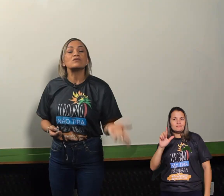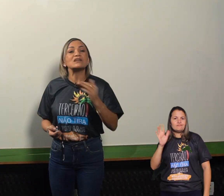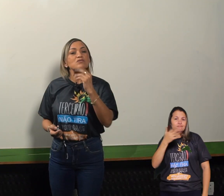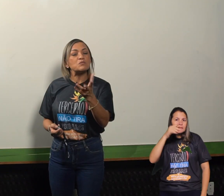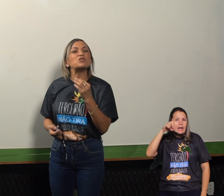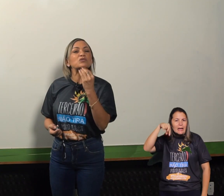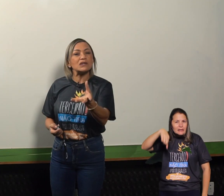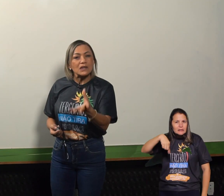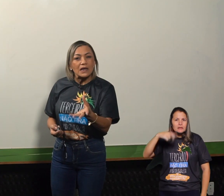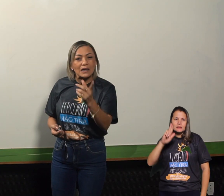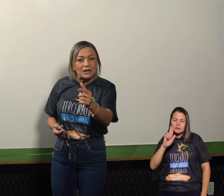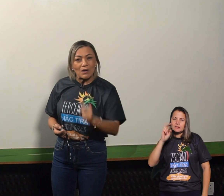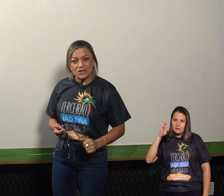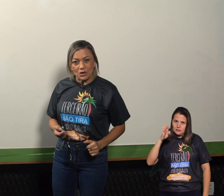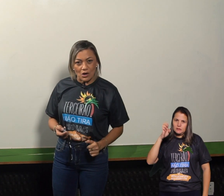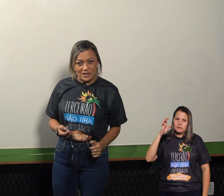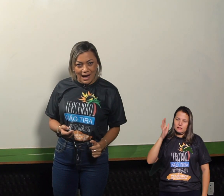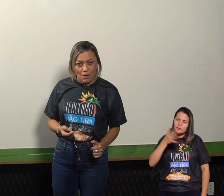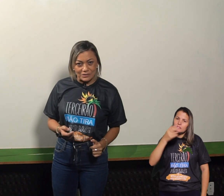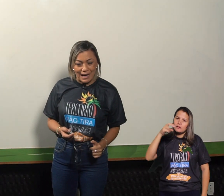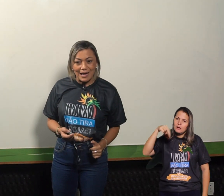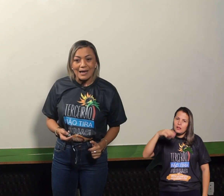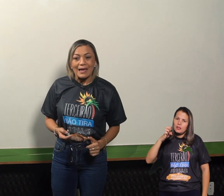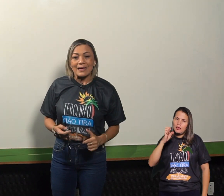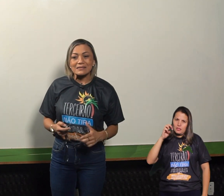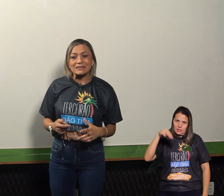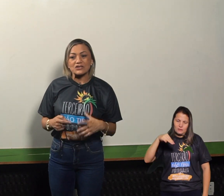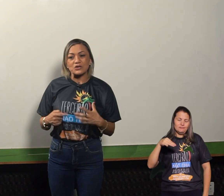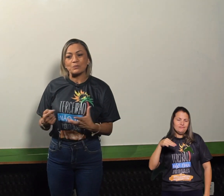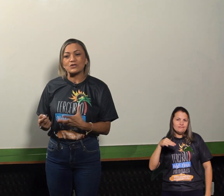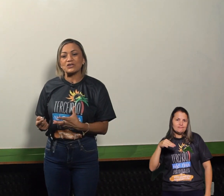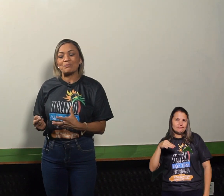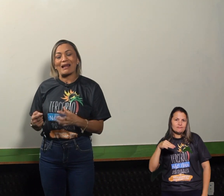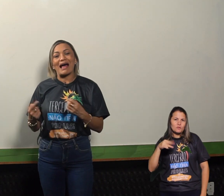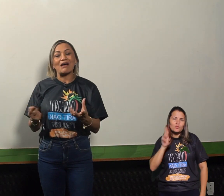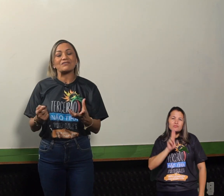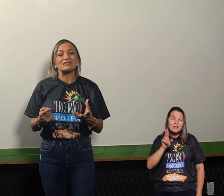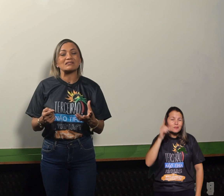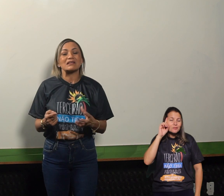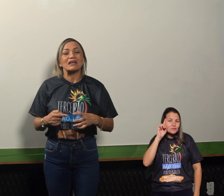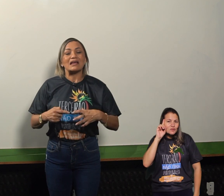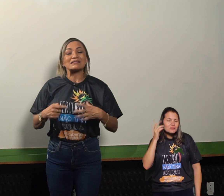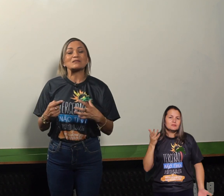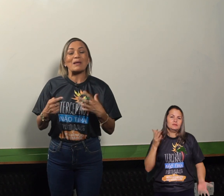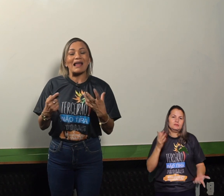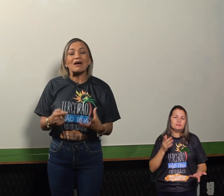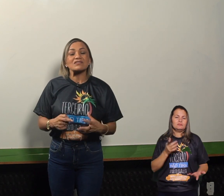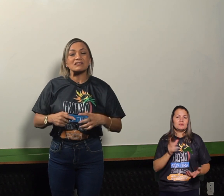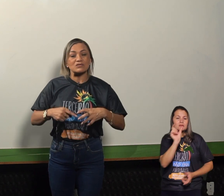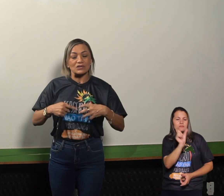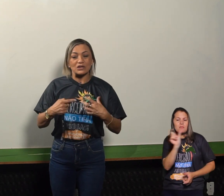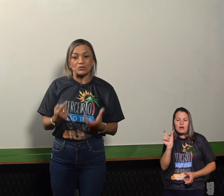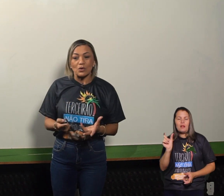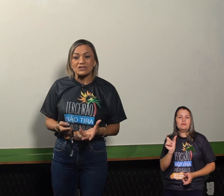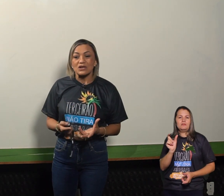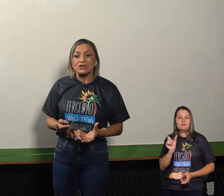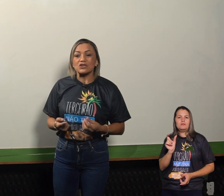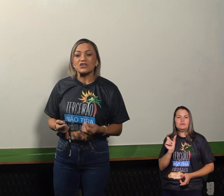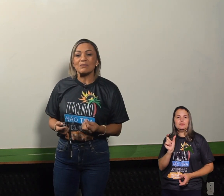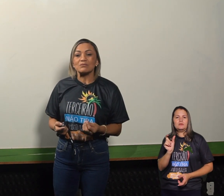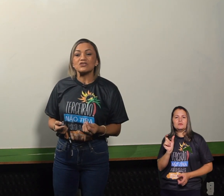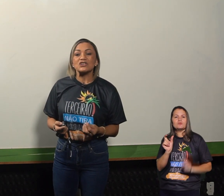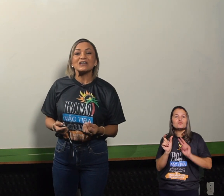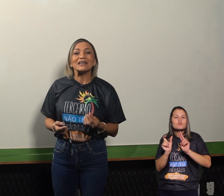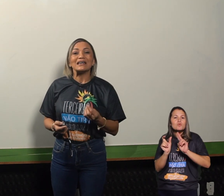nem. Usamos muito que nem na linguagem coloquial, tá? Esse tipo de palavras, essas palavras, esses conectores,